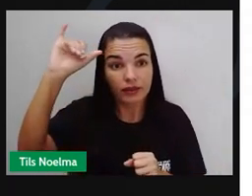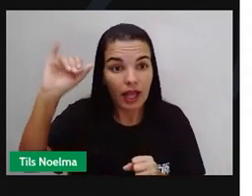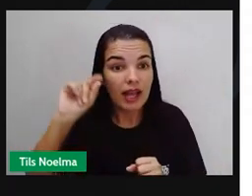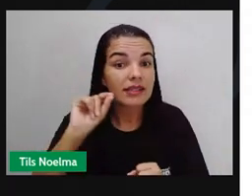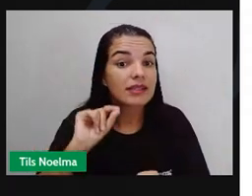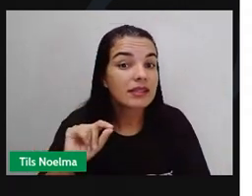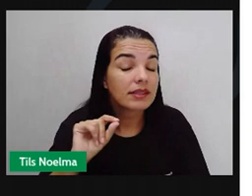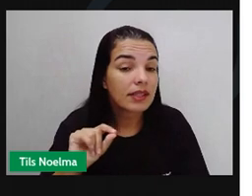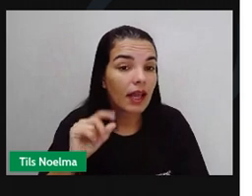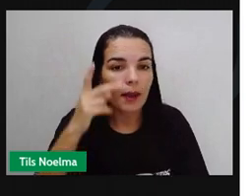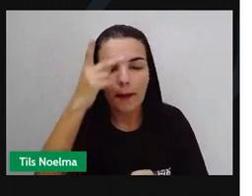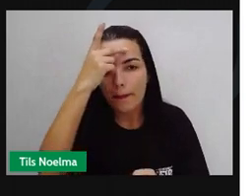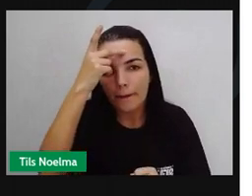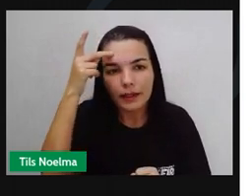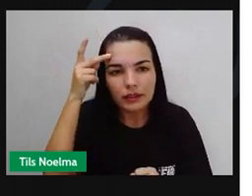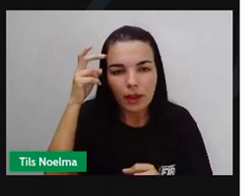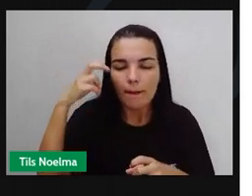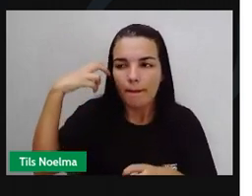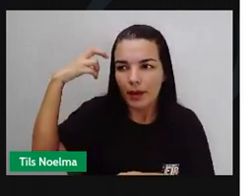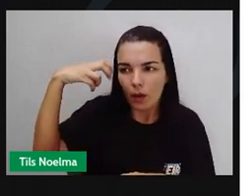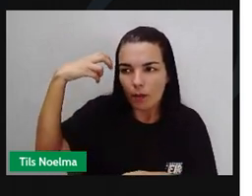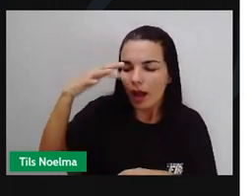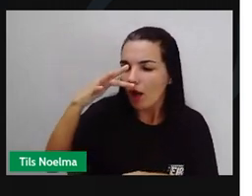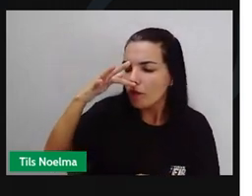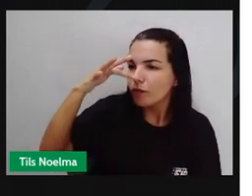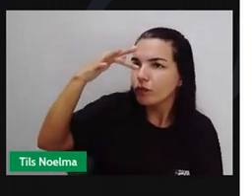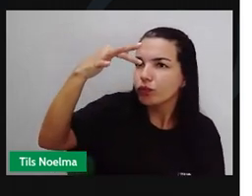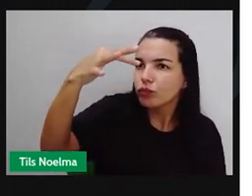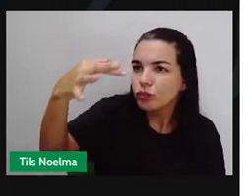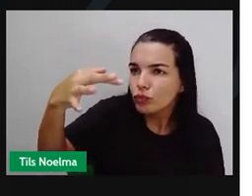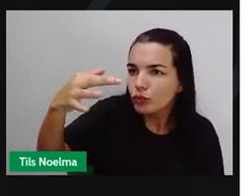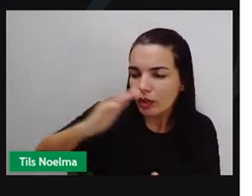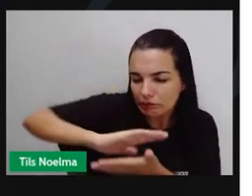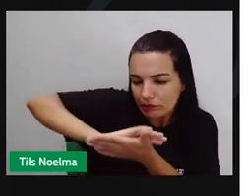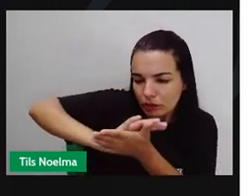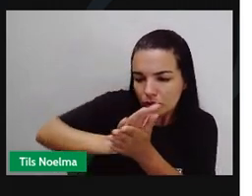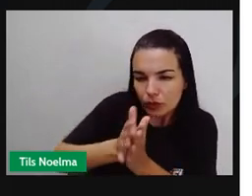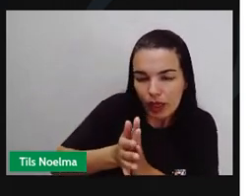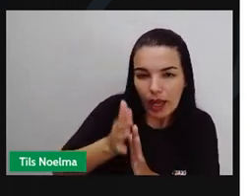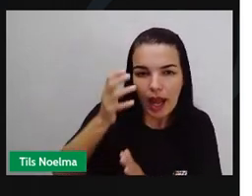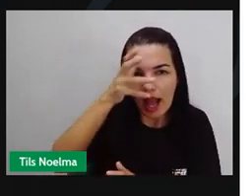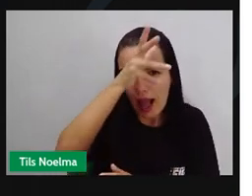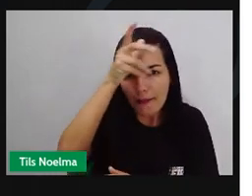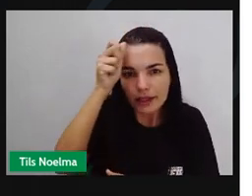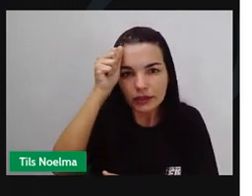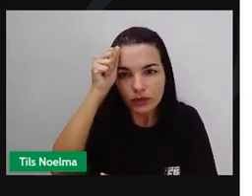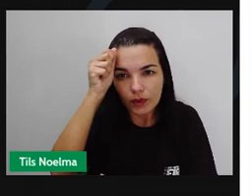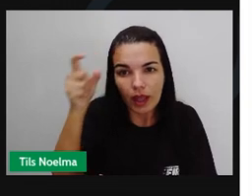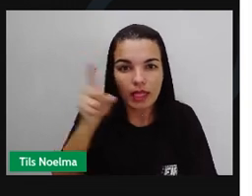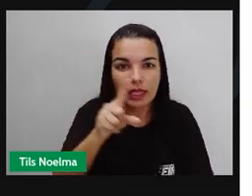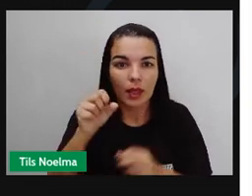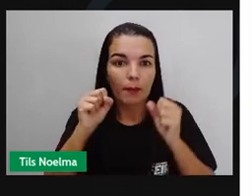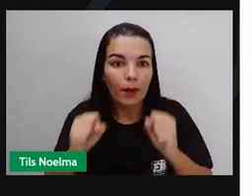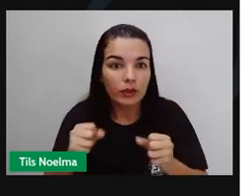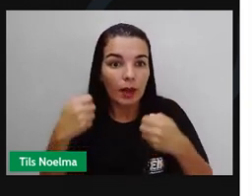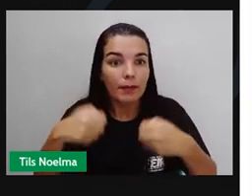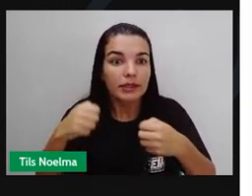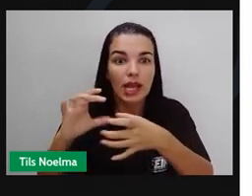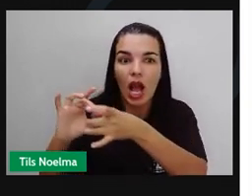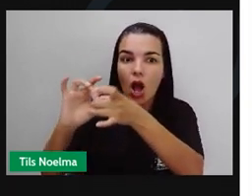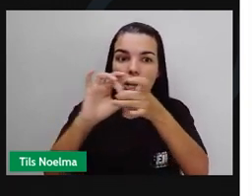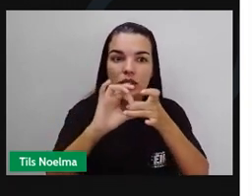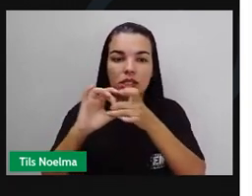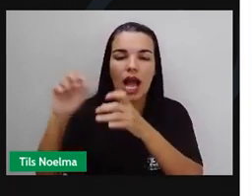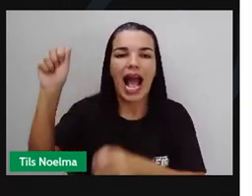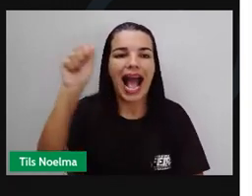Sim, pessoas preocupadas com o futuro tenebroso da Amazônia já se associaram e apoiam a Repórter Brasil, organização